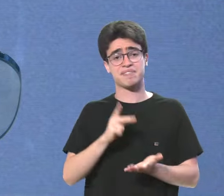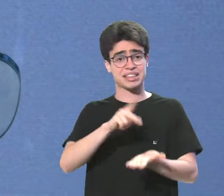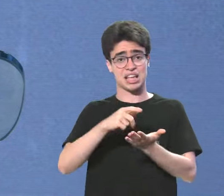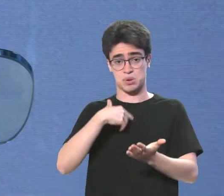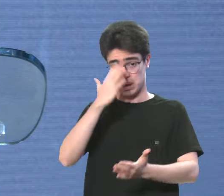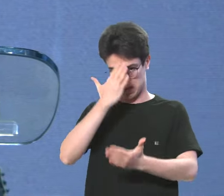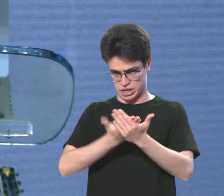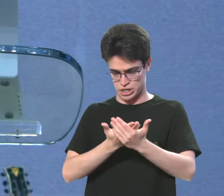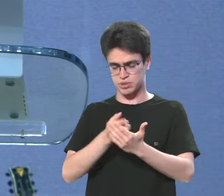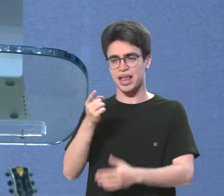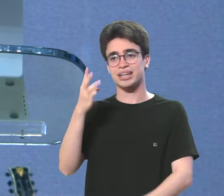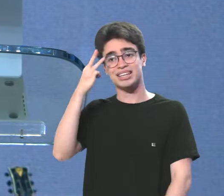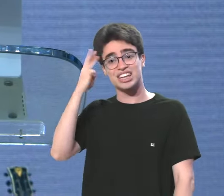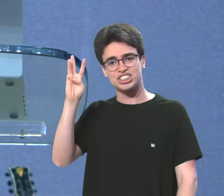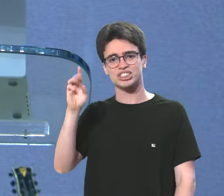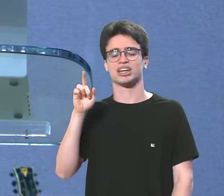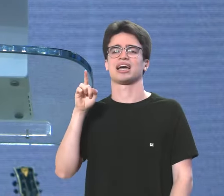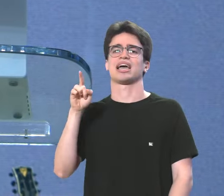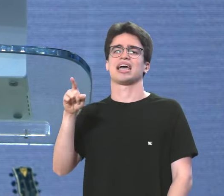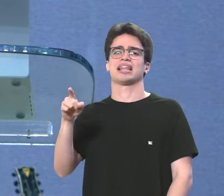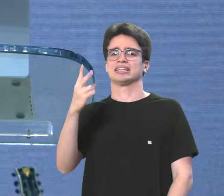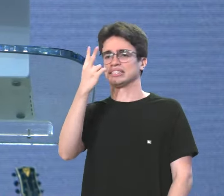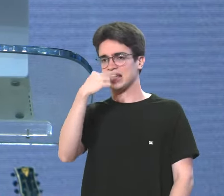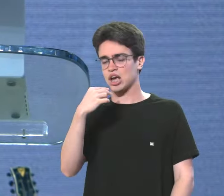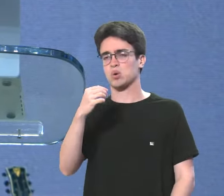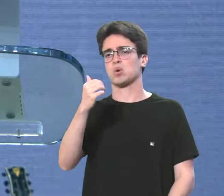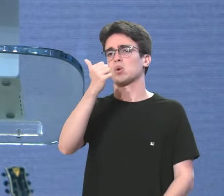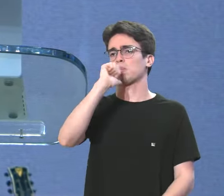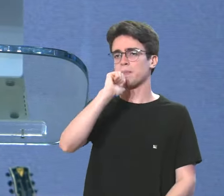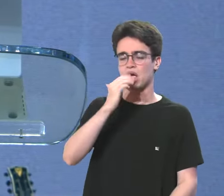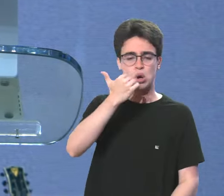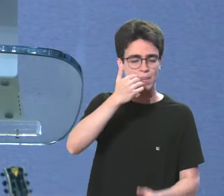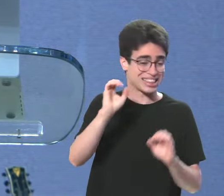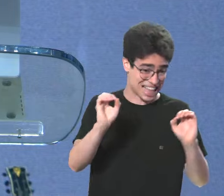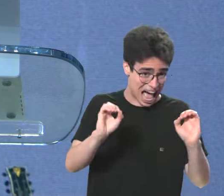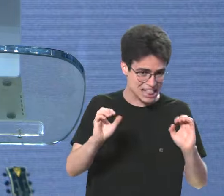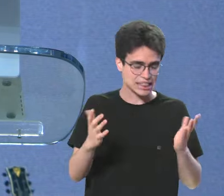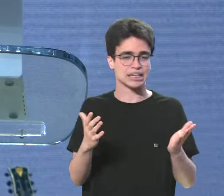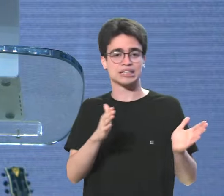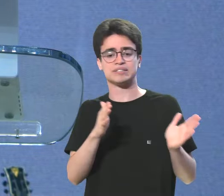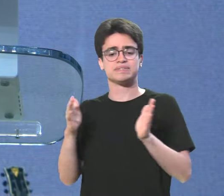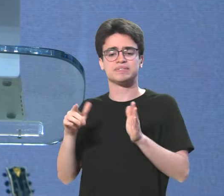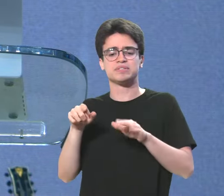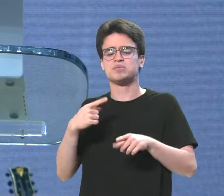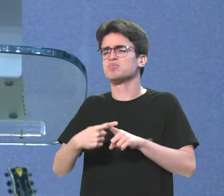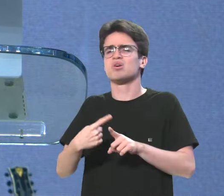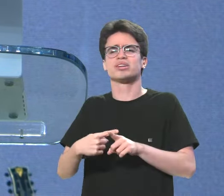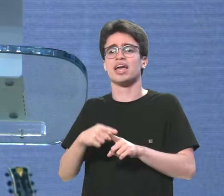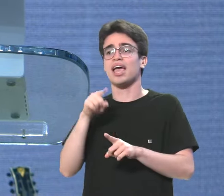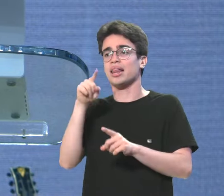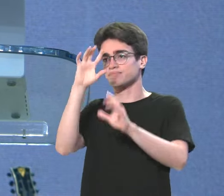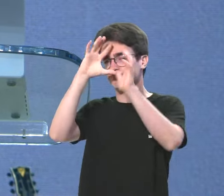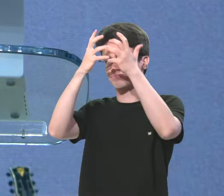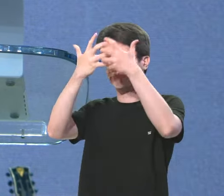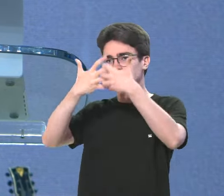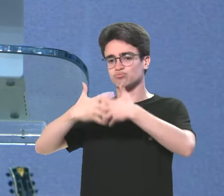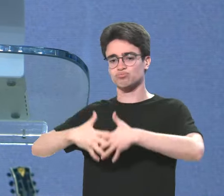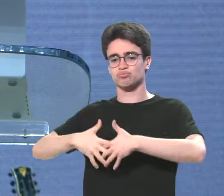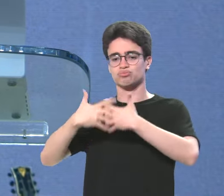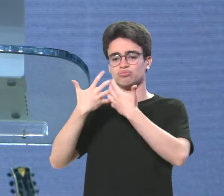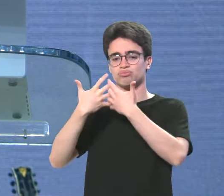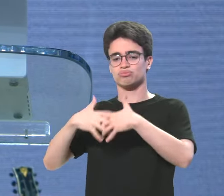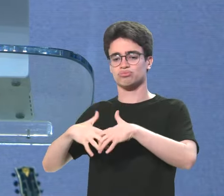esses três dias que ele ficou cego sem comer sem beber em Damasco foi para ele processar tanta informação